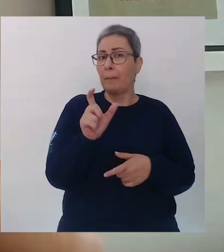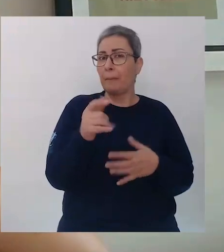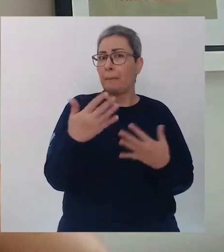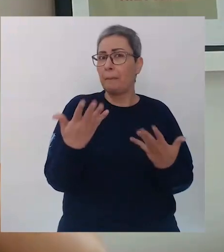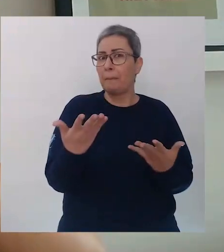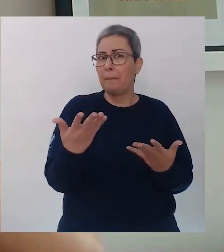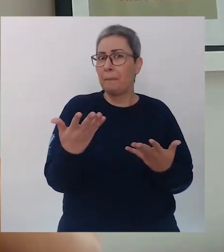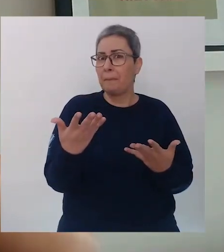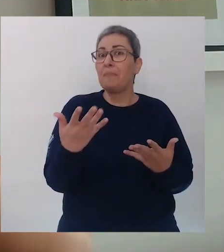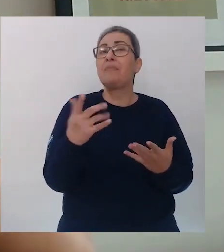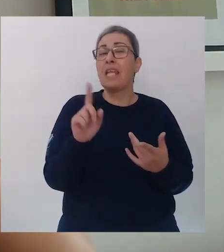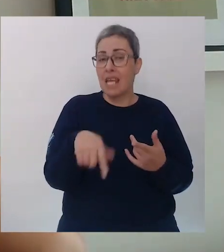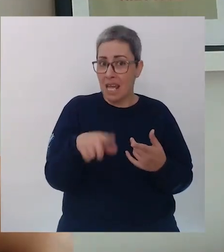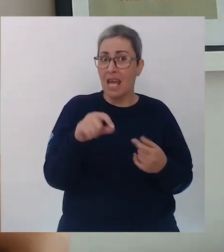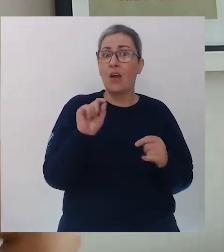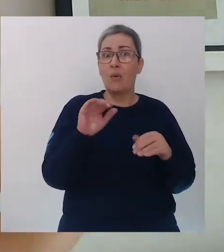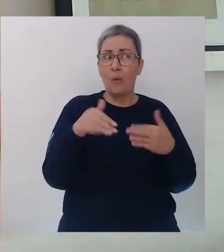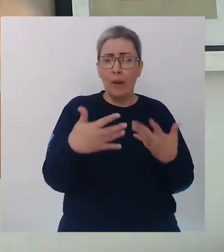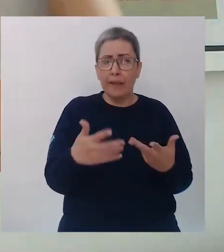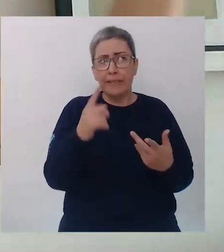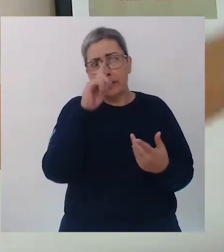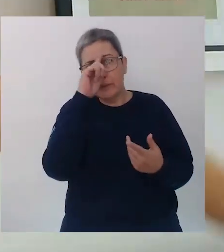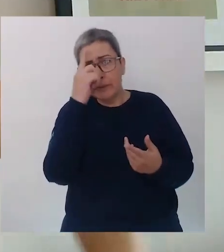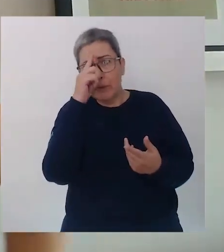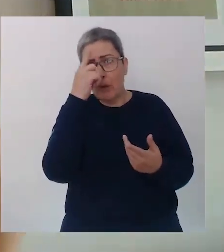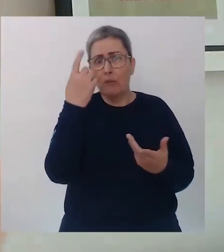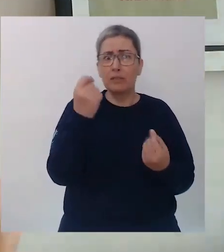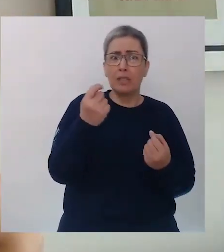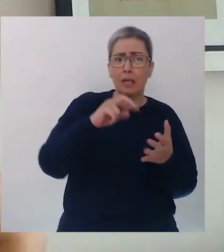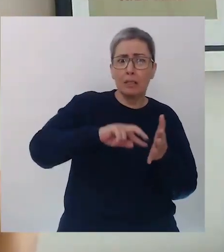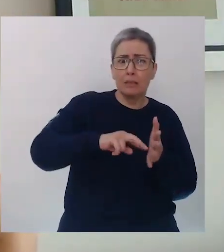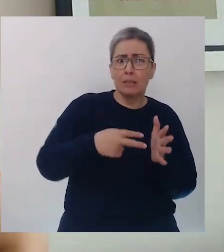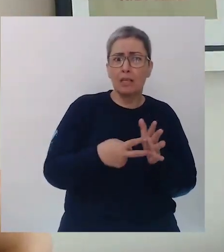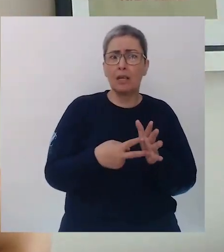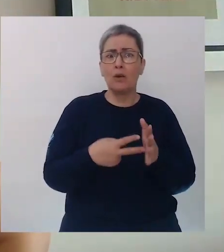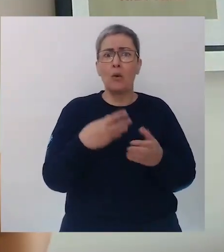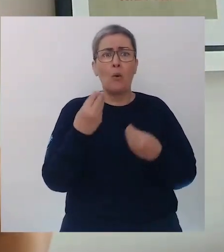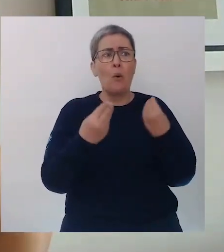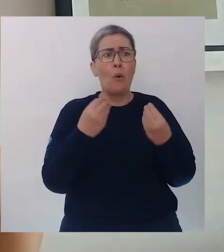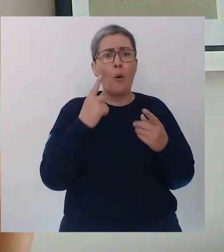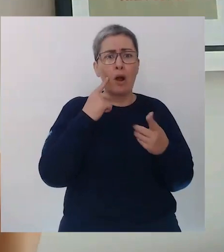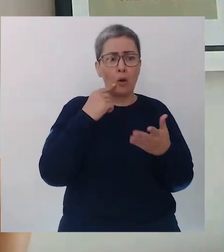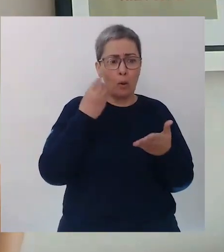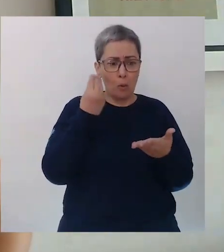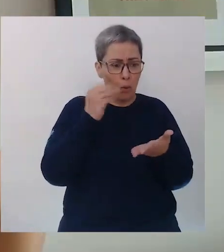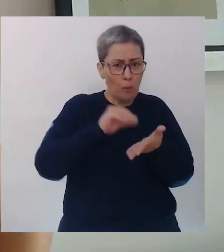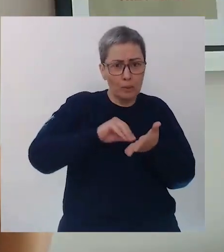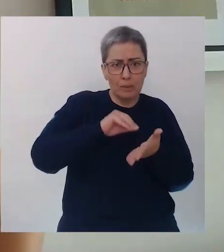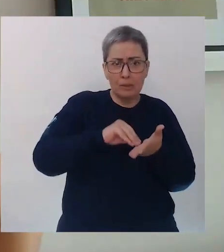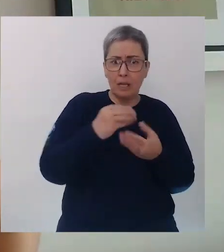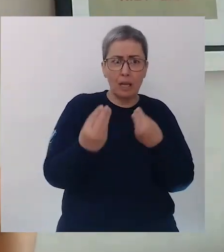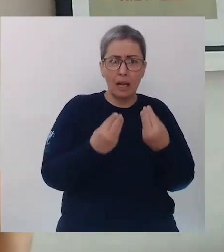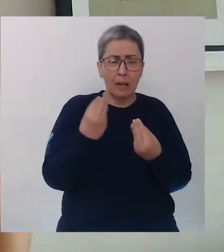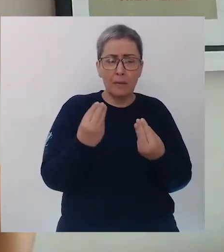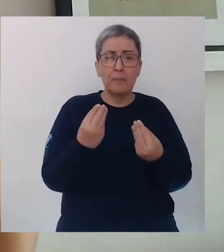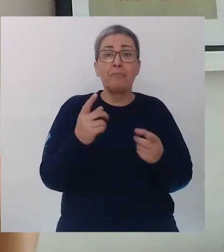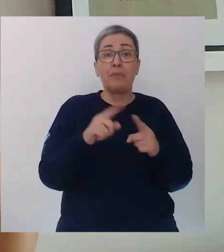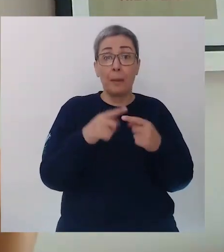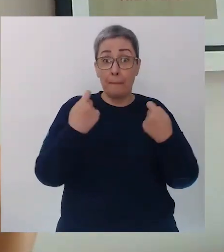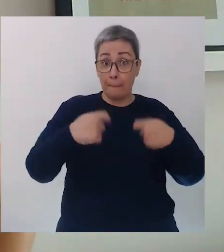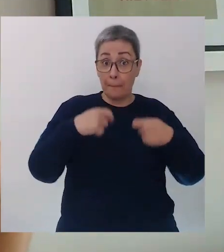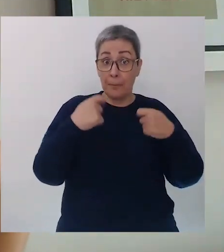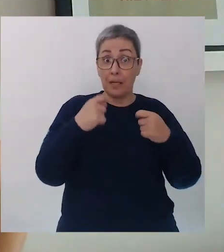palavras? E quando a gente tem dúvidas sobre o significado, né? Ou até a grafia, que é a escrita das palavras,